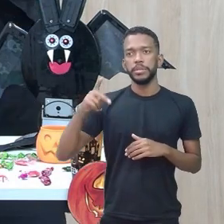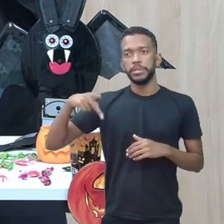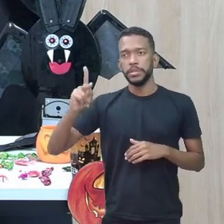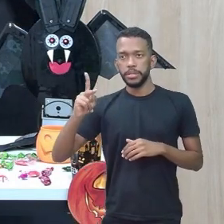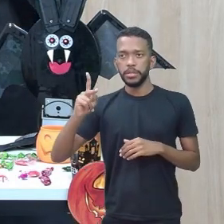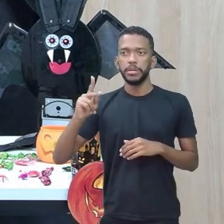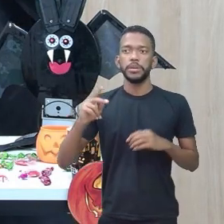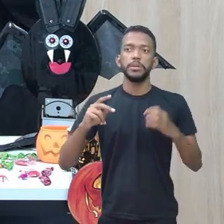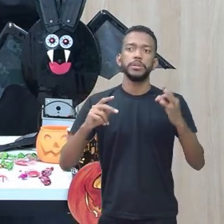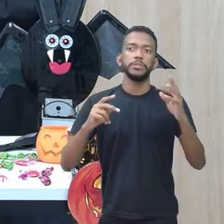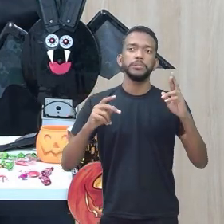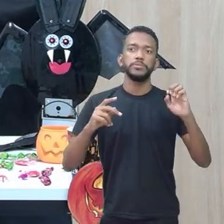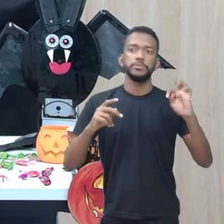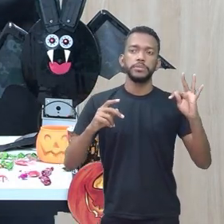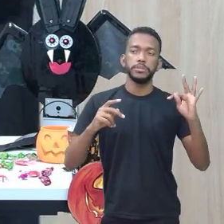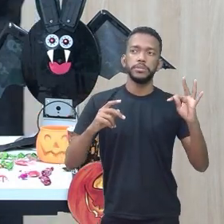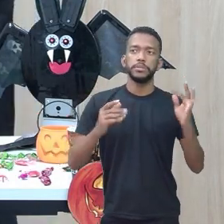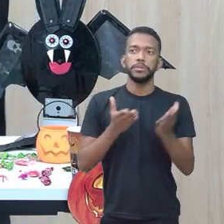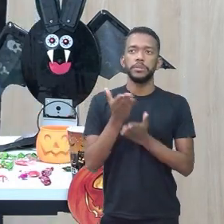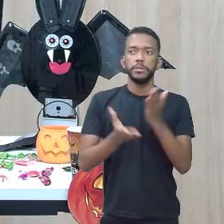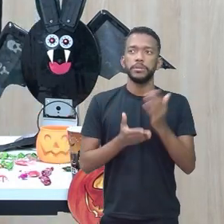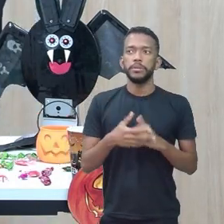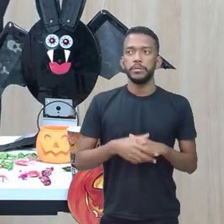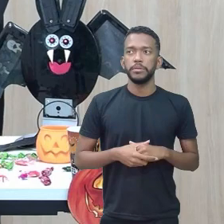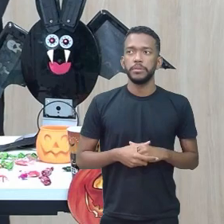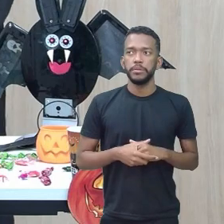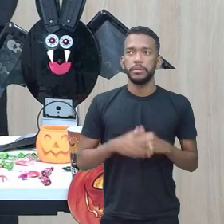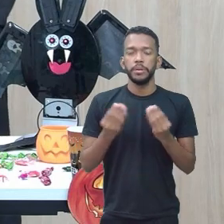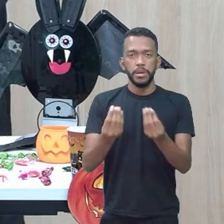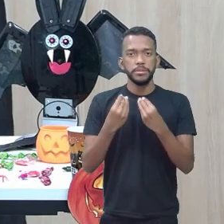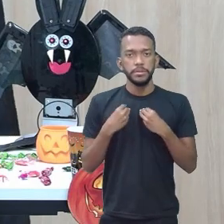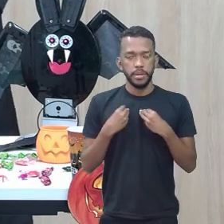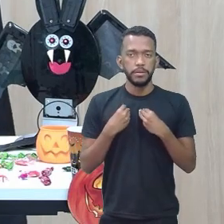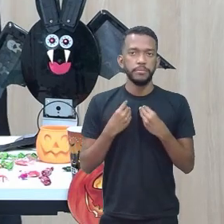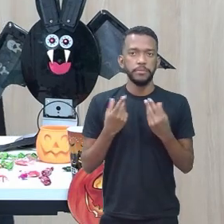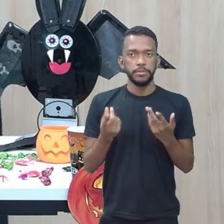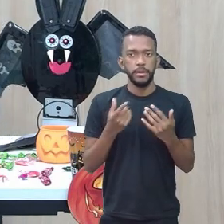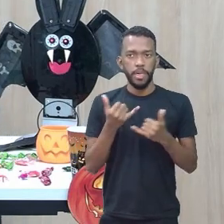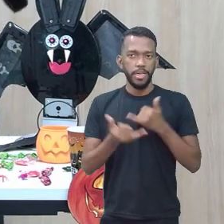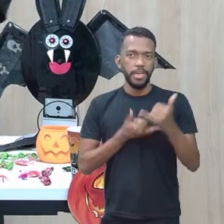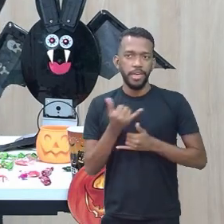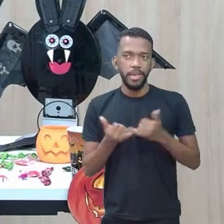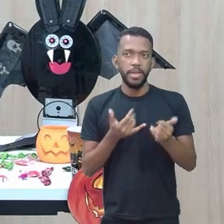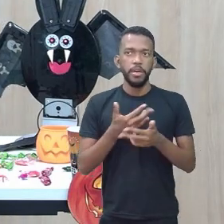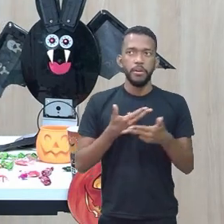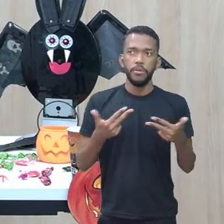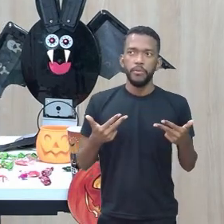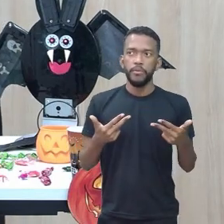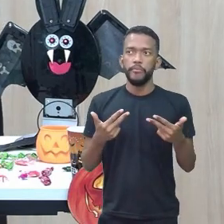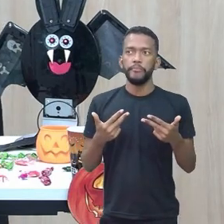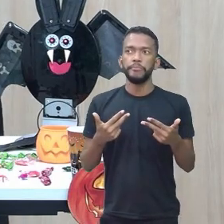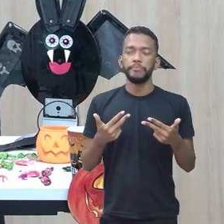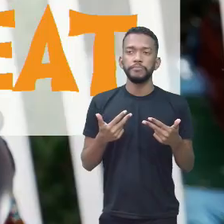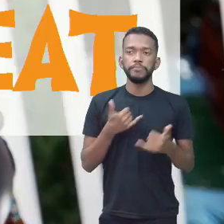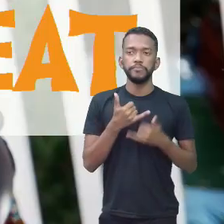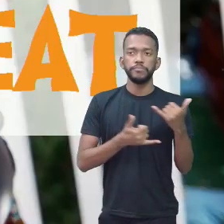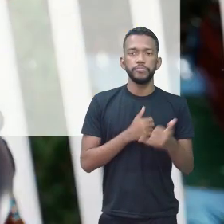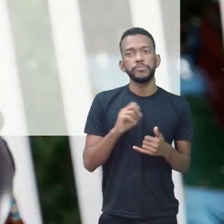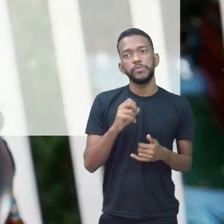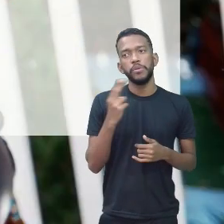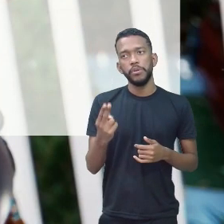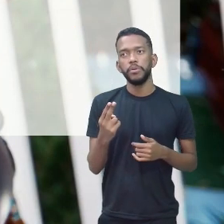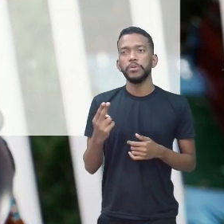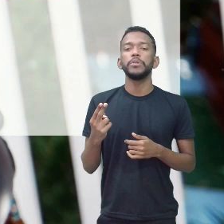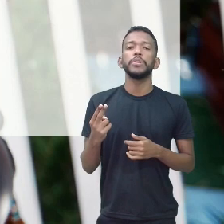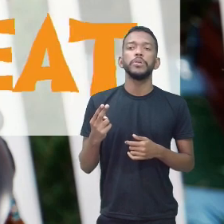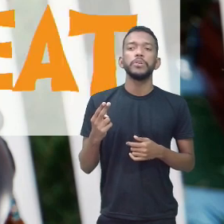de tratamento. Ou seja, ou você recebe uma brincadeira, um truque, né? Alguma brincadeira, ou